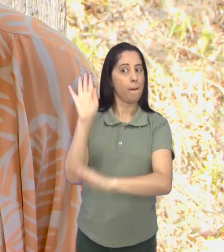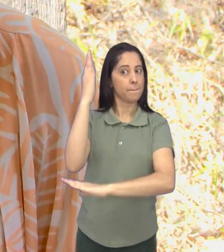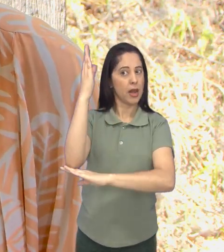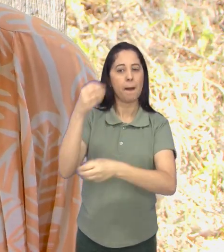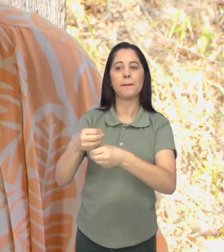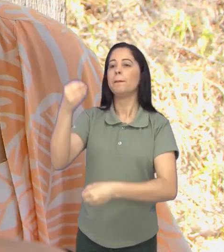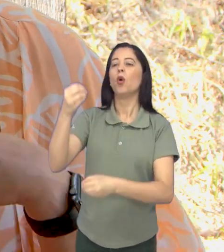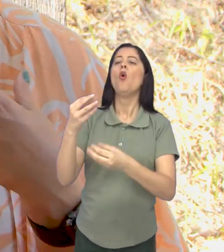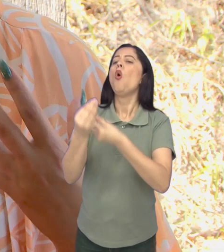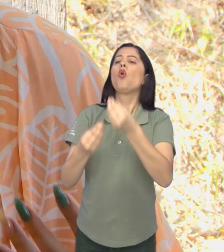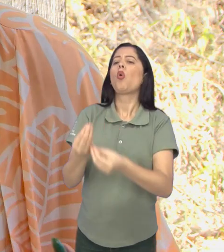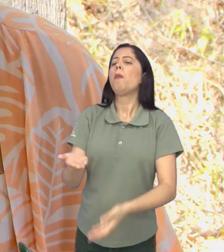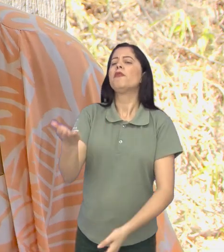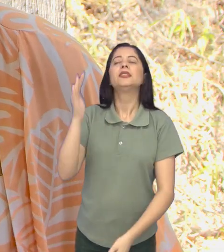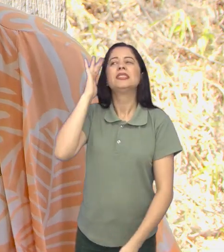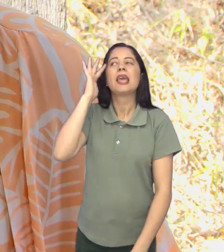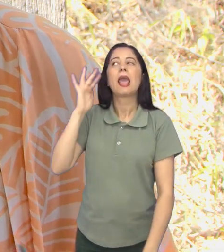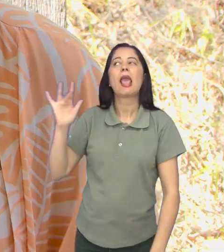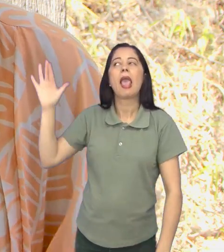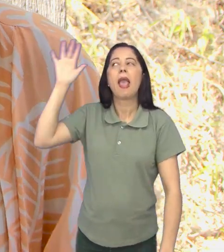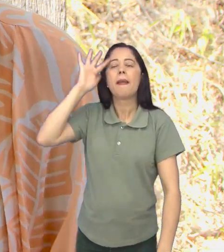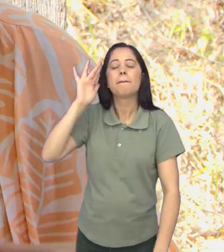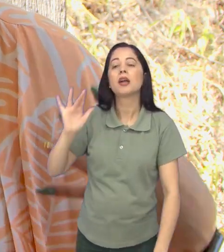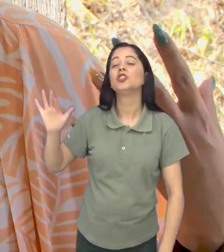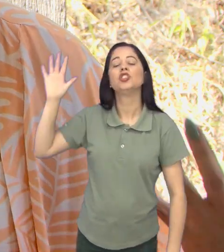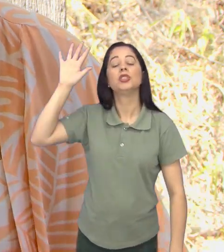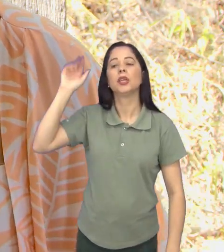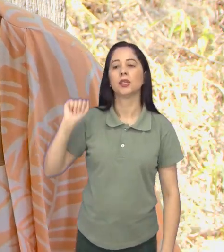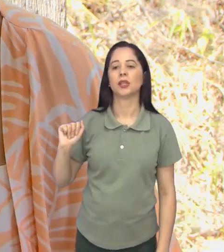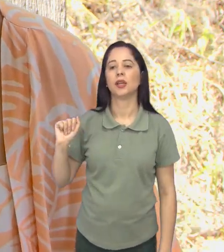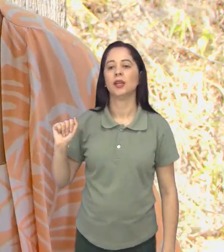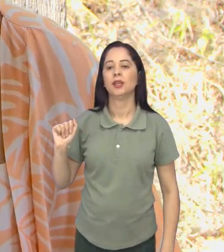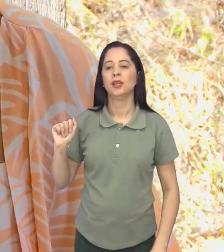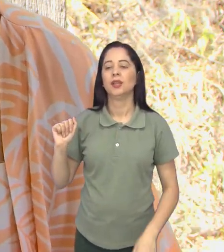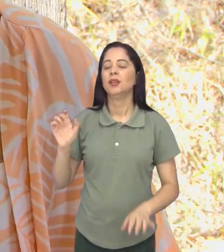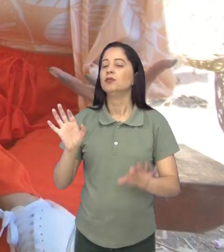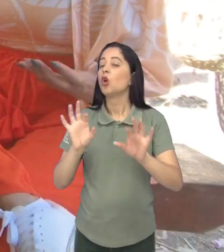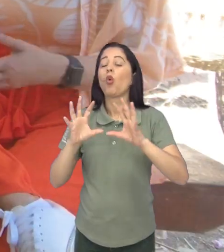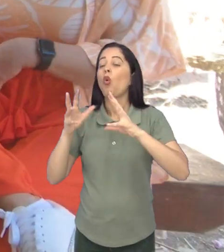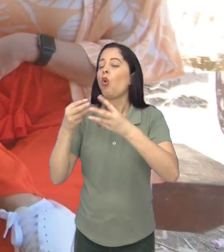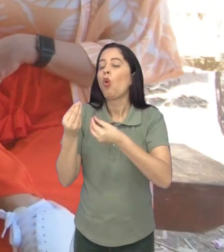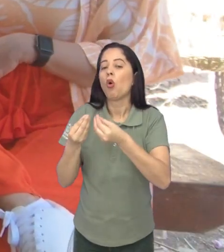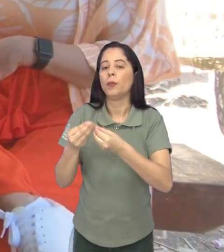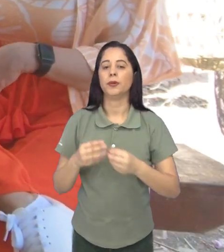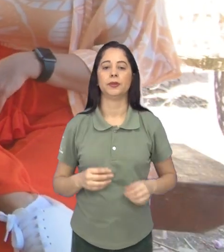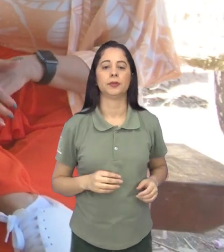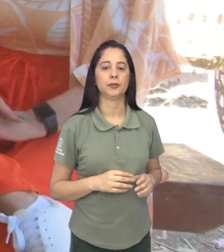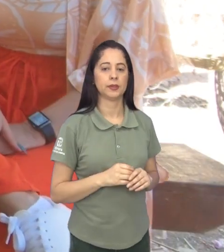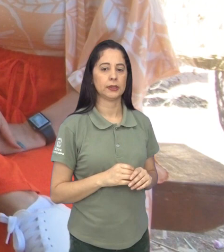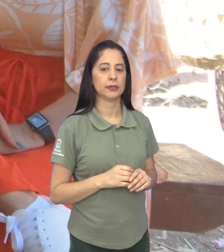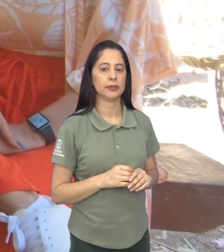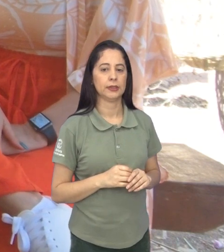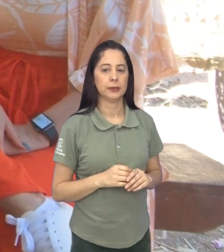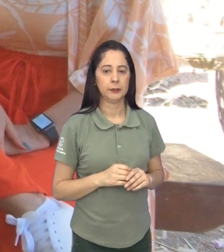bambu. Como que você idealiza isso? Desde a estrutura, decoração?